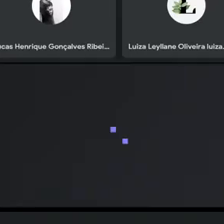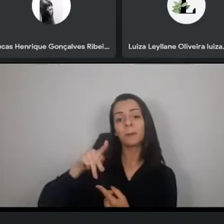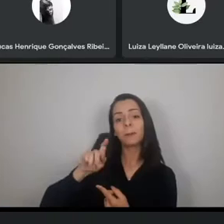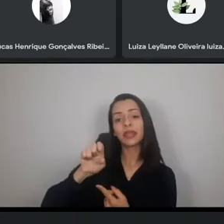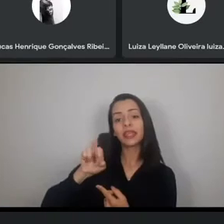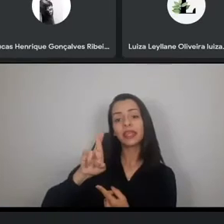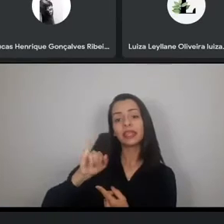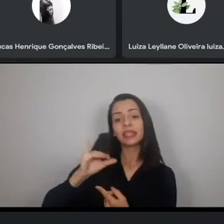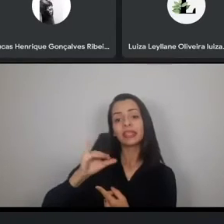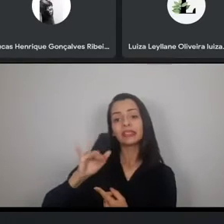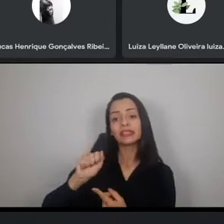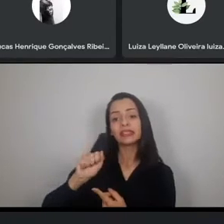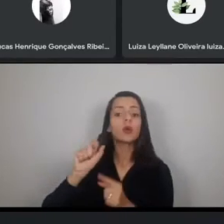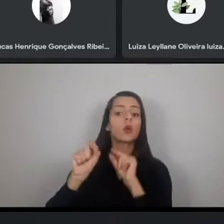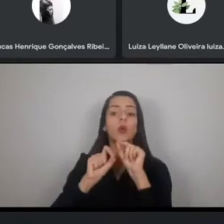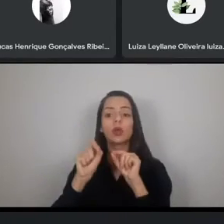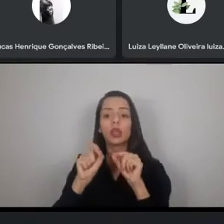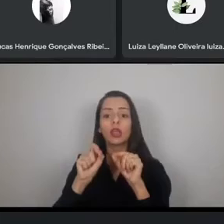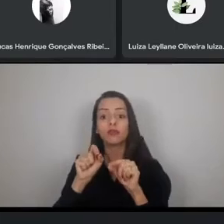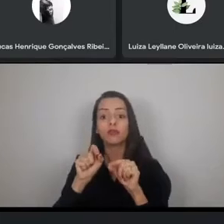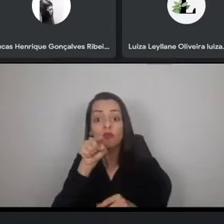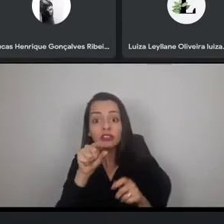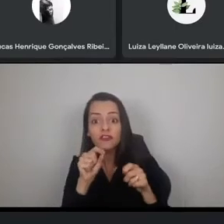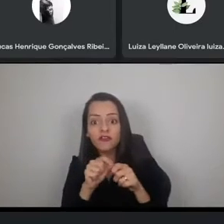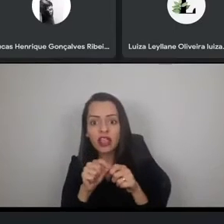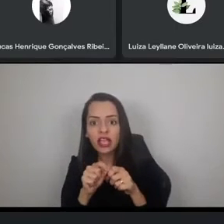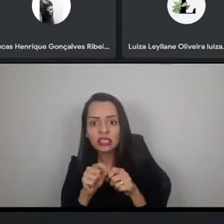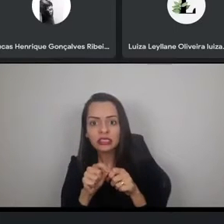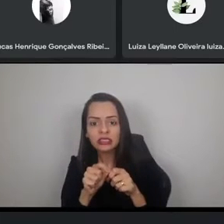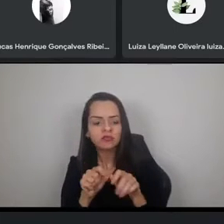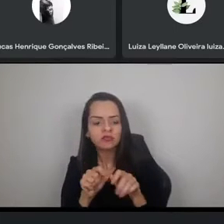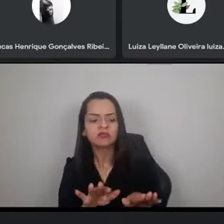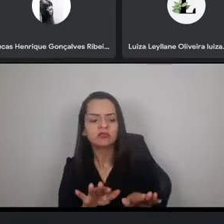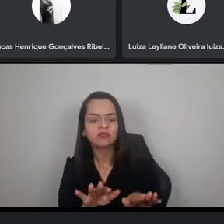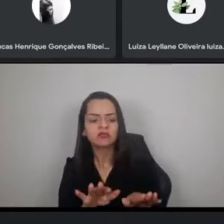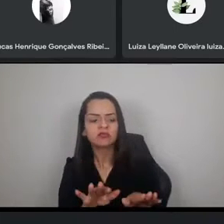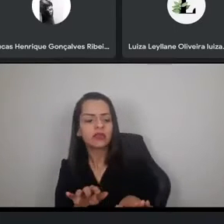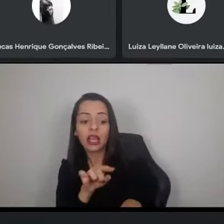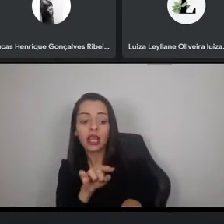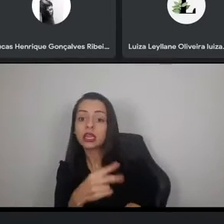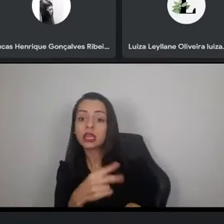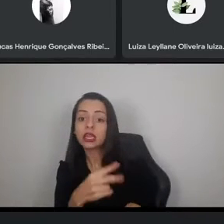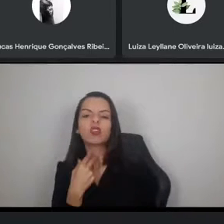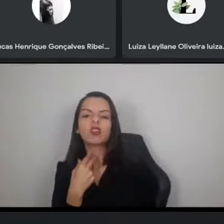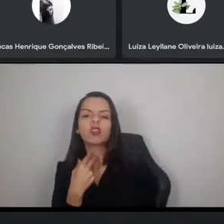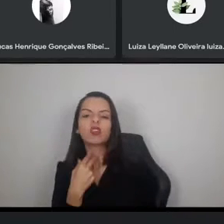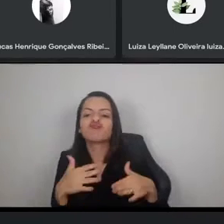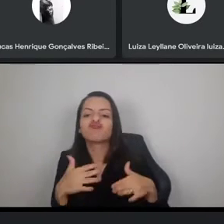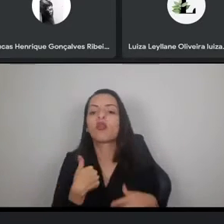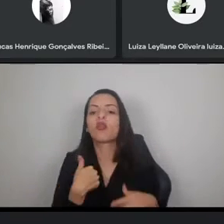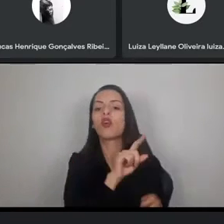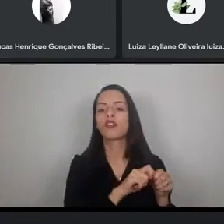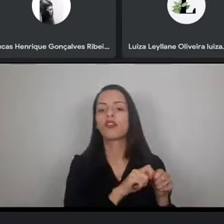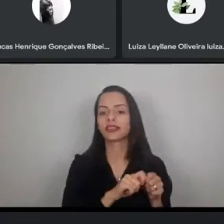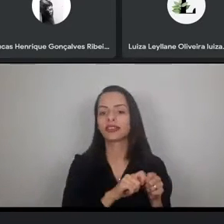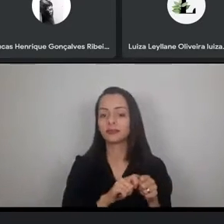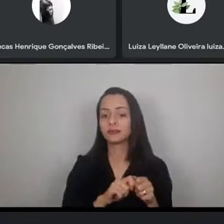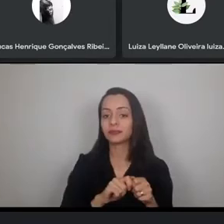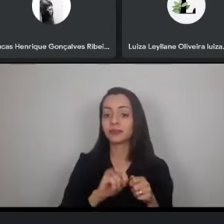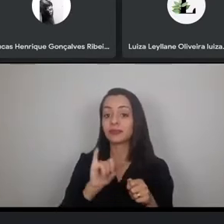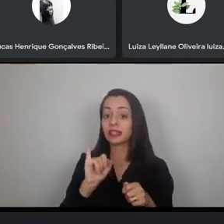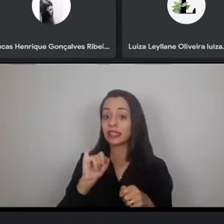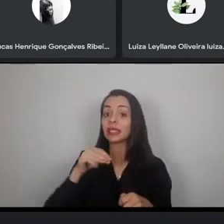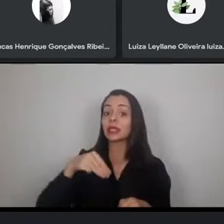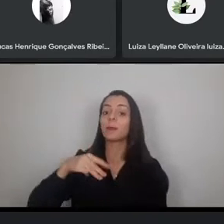ser feito. Imperícia é não ter o conhecimento necessário para a atividade. Imprudência é quando